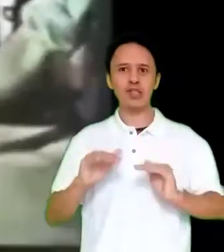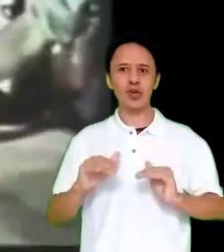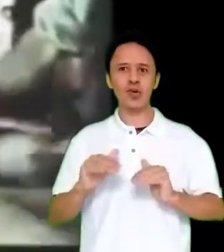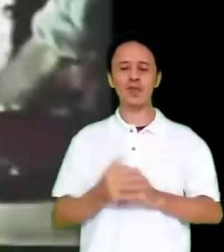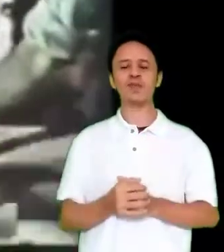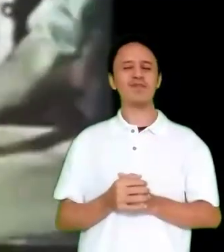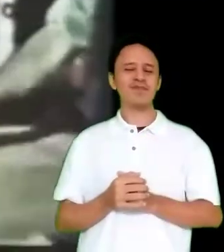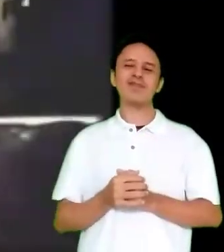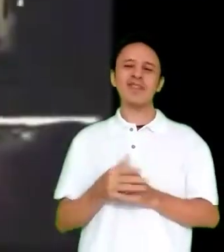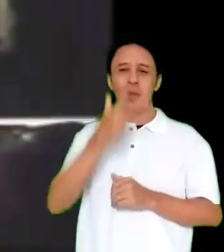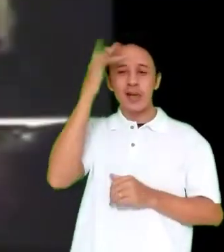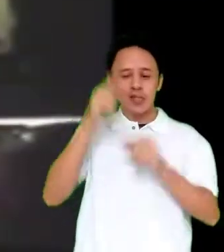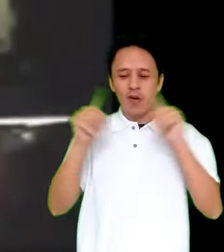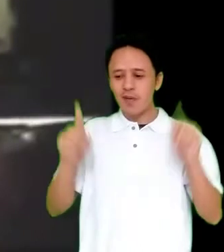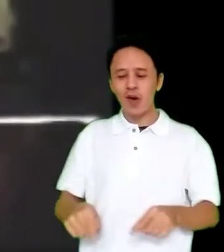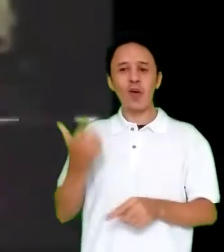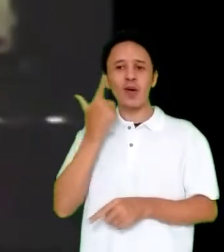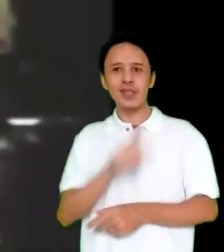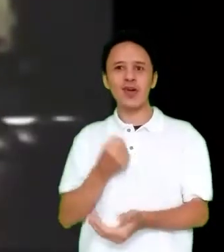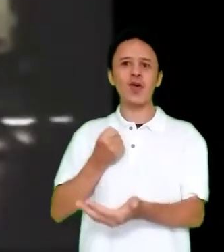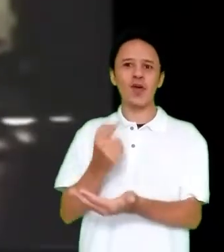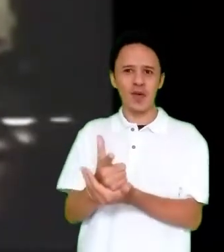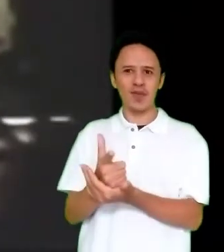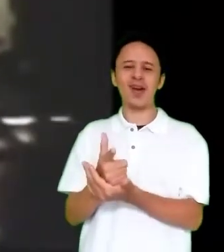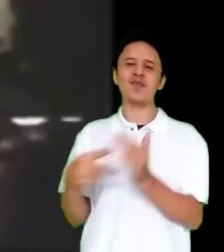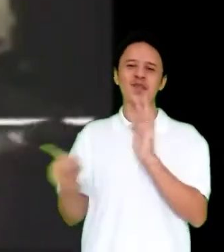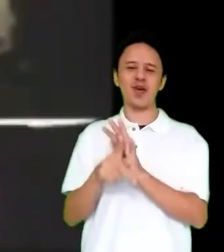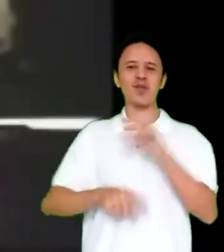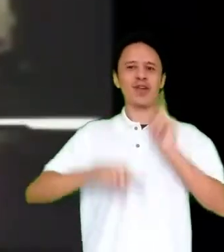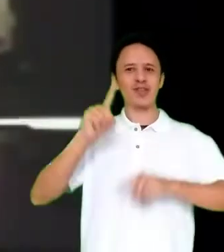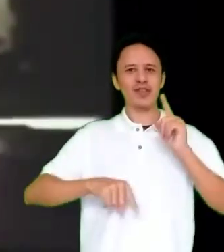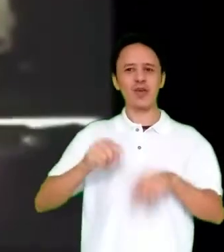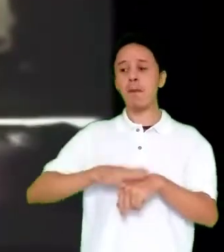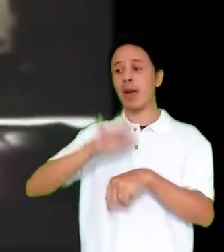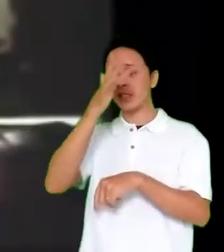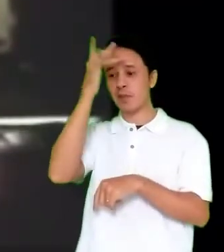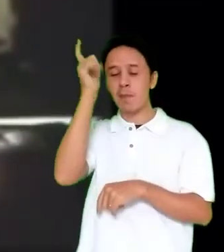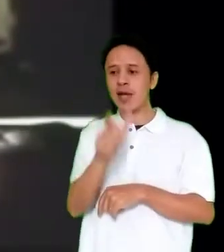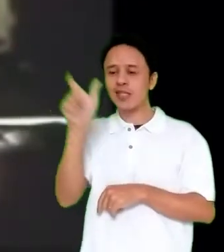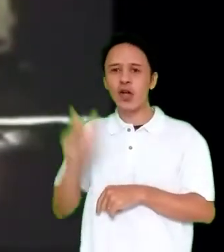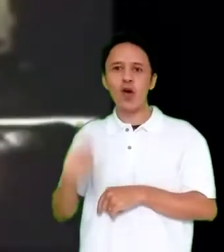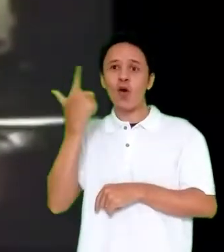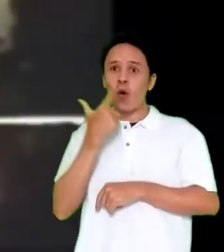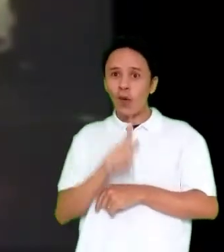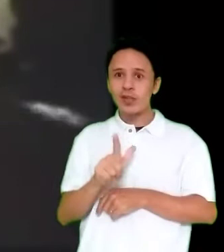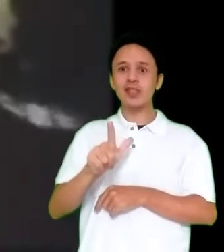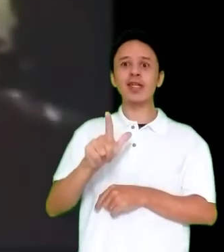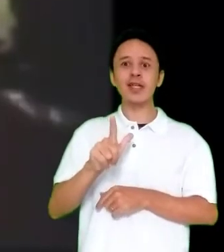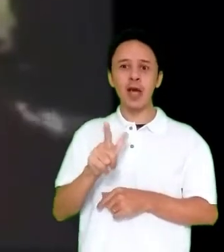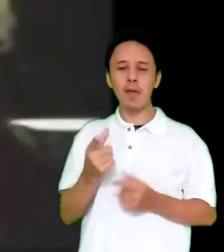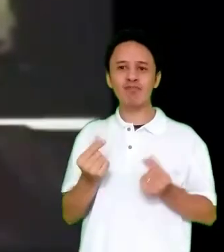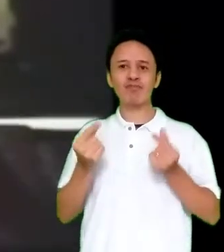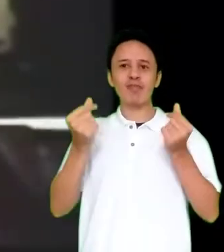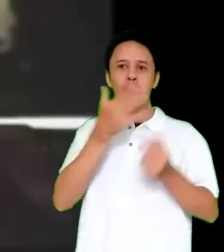baixaram. Assim, o operário podia comprar o seu próprio produto. Mais pessoas podiam se beneficiar da crescente